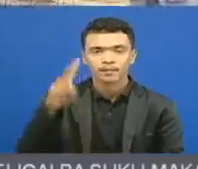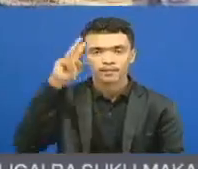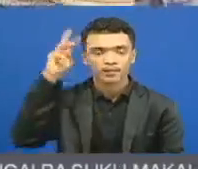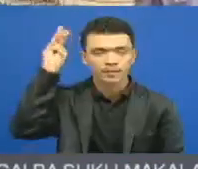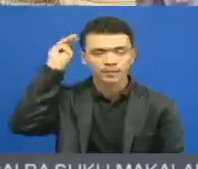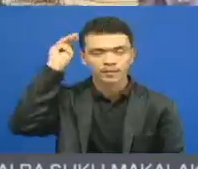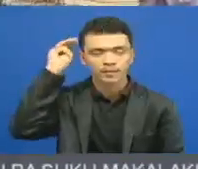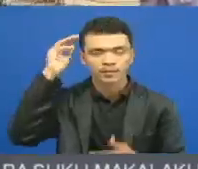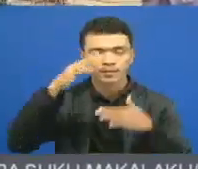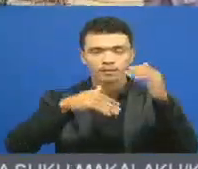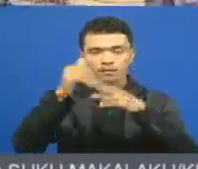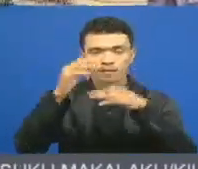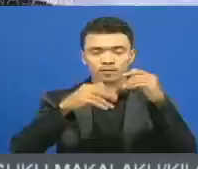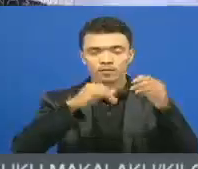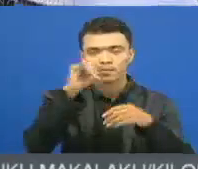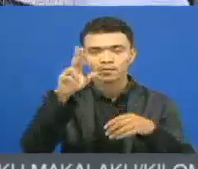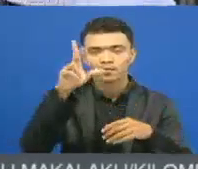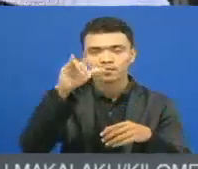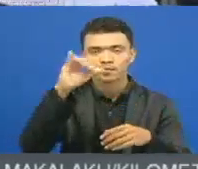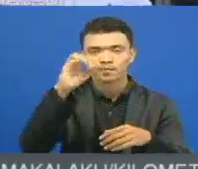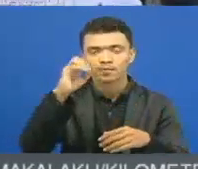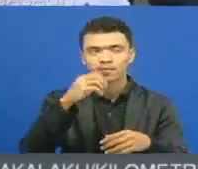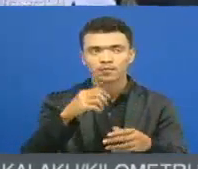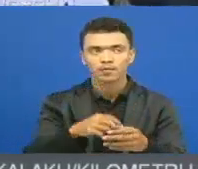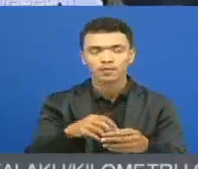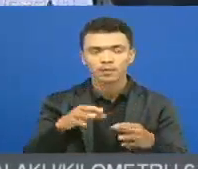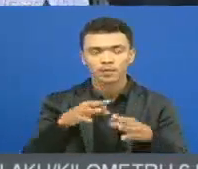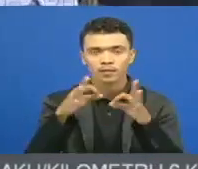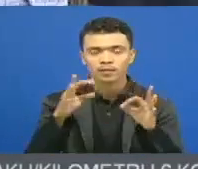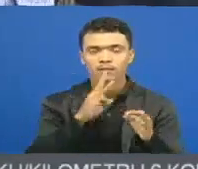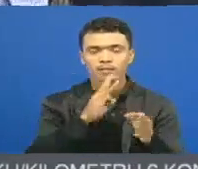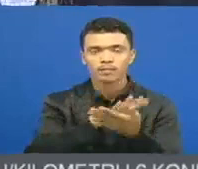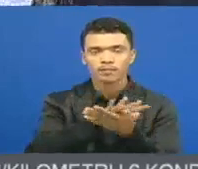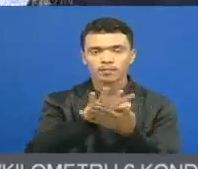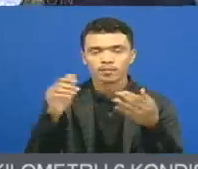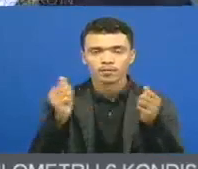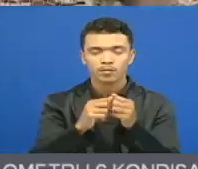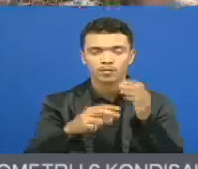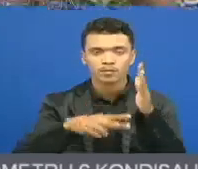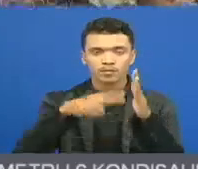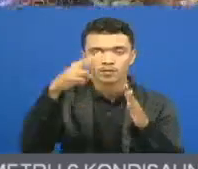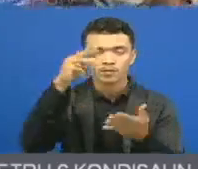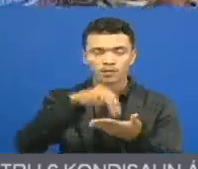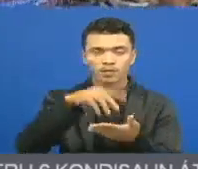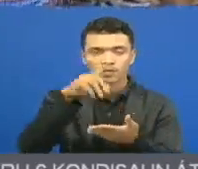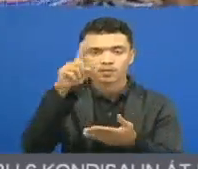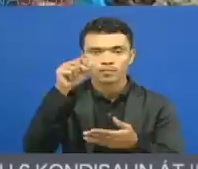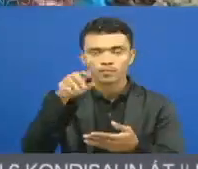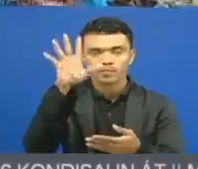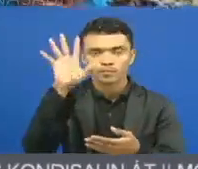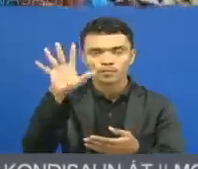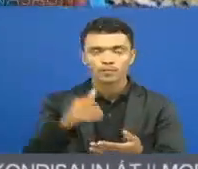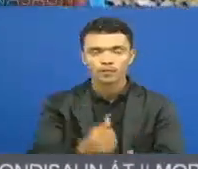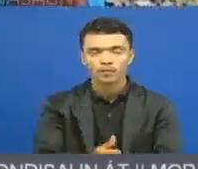Vice-ministro Infraestrutura Júlio do Carmo Hateten, projeto sistema BEMOS ne ho valor orçamento milão ida ponto lima